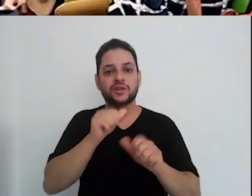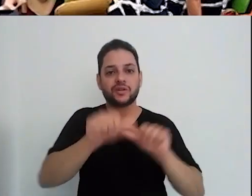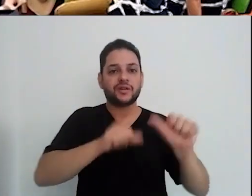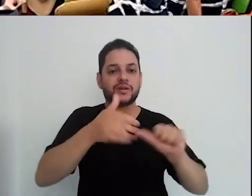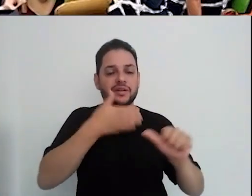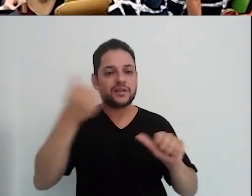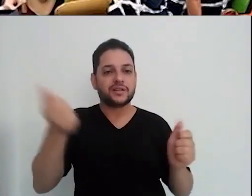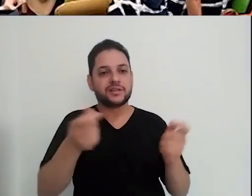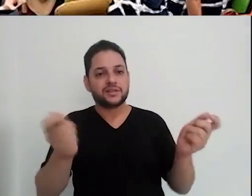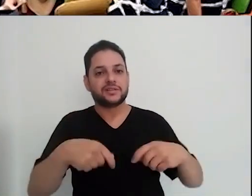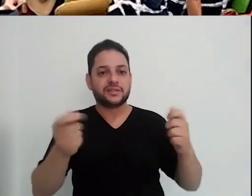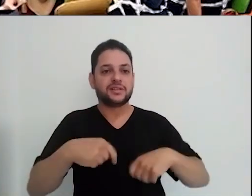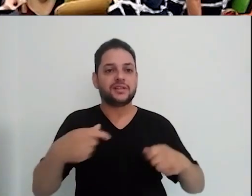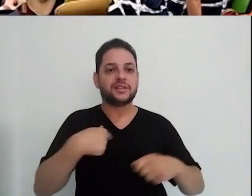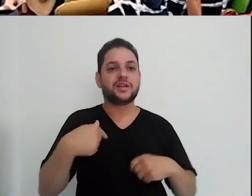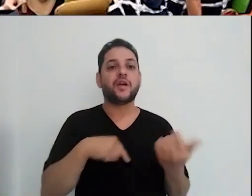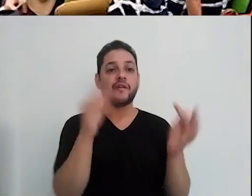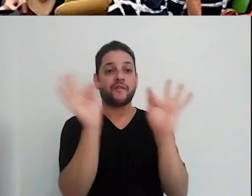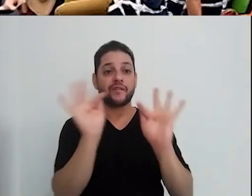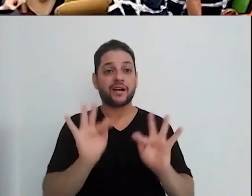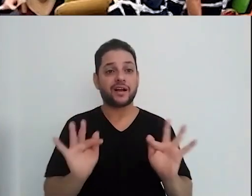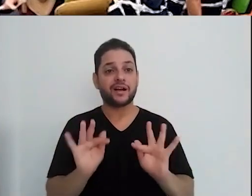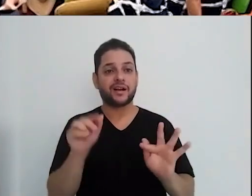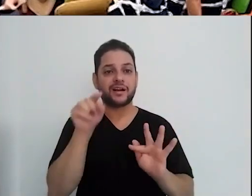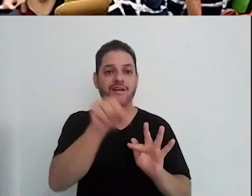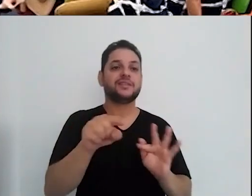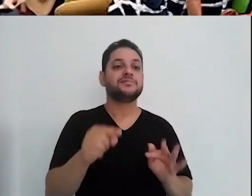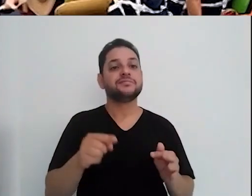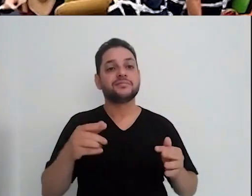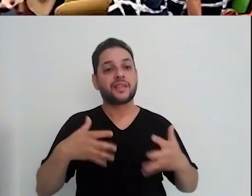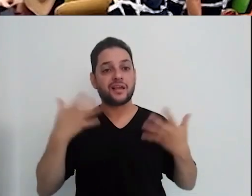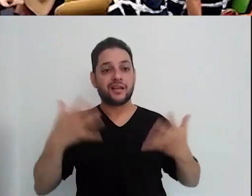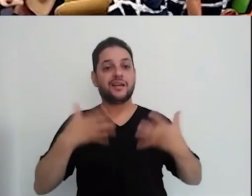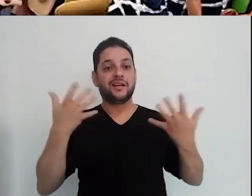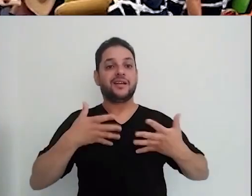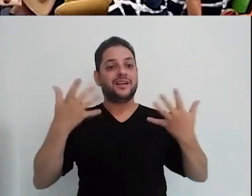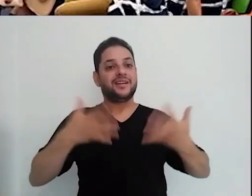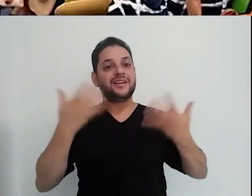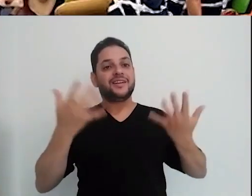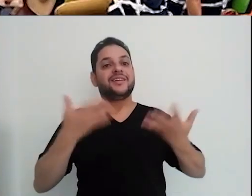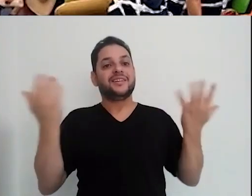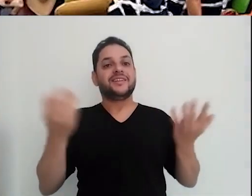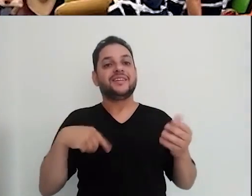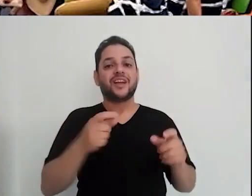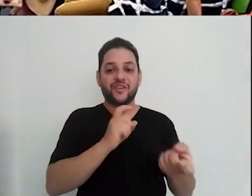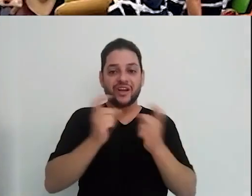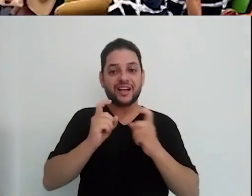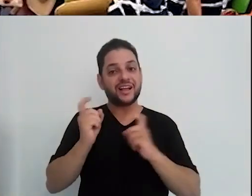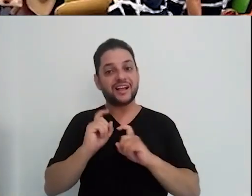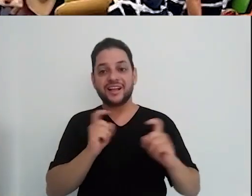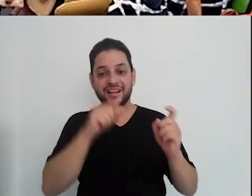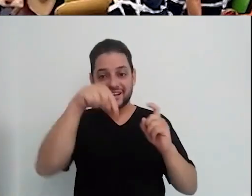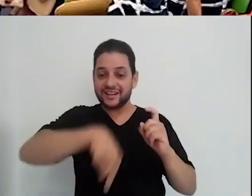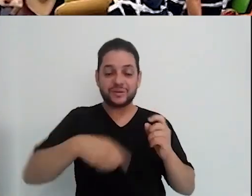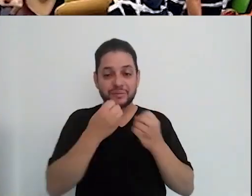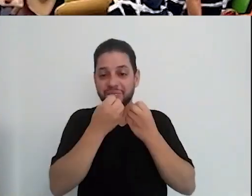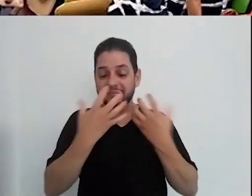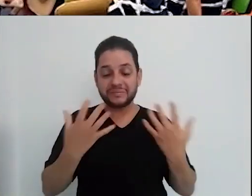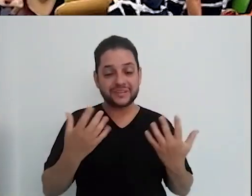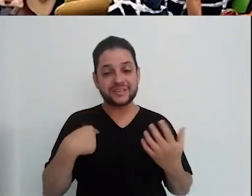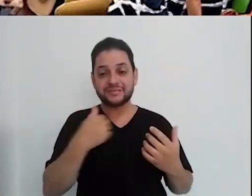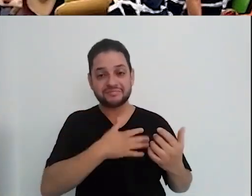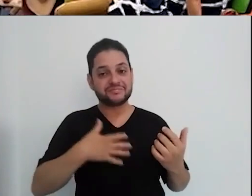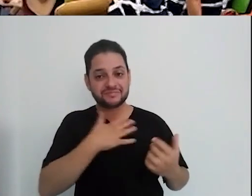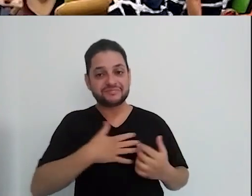Eu fico super feliz só de você ter falado que a maior alegria foi ter permitido esse tipo de conversa, porque eu fico